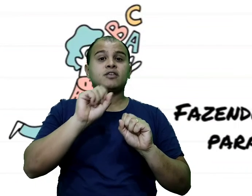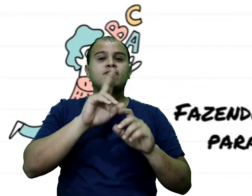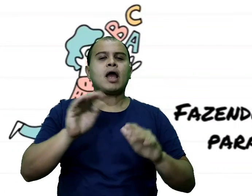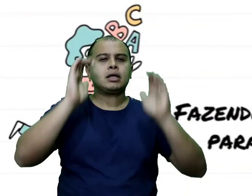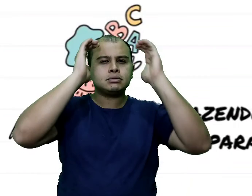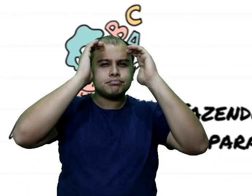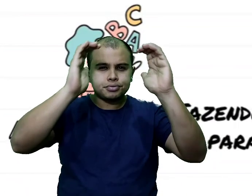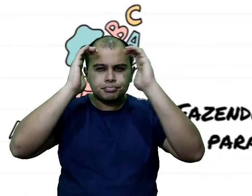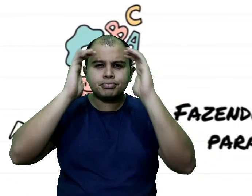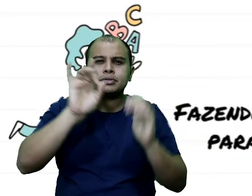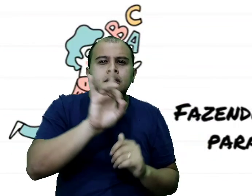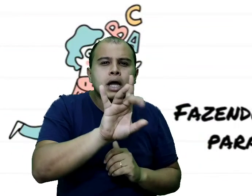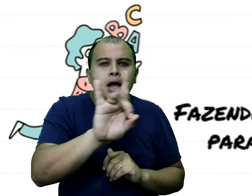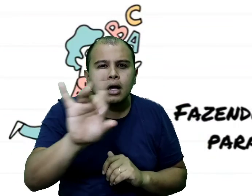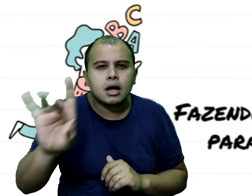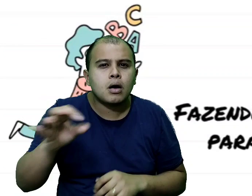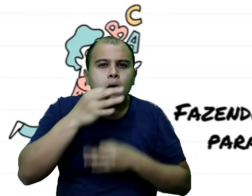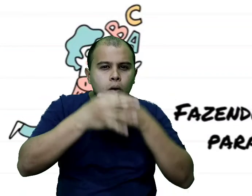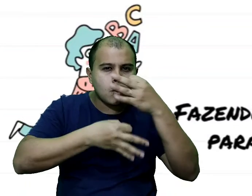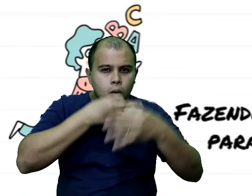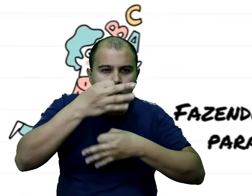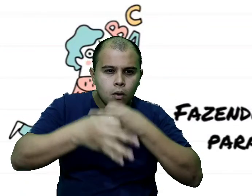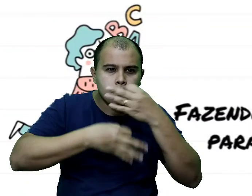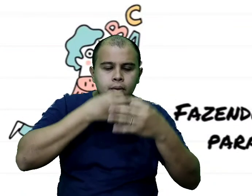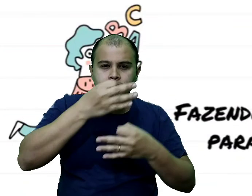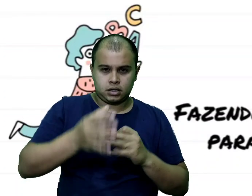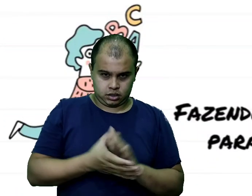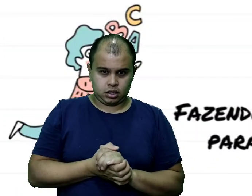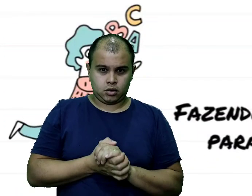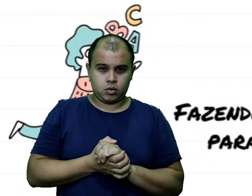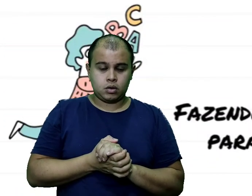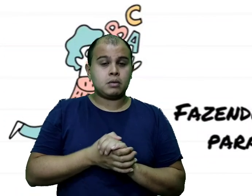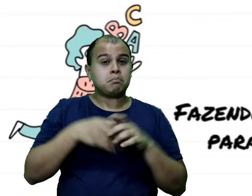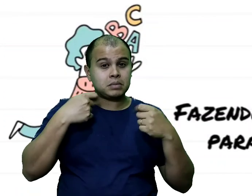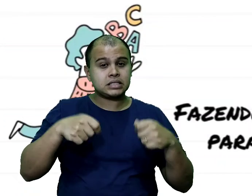A gente vai fazer tudo com muito respeito, muita